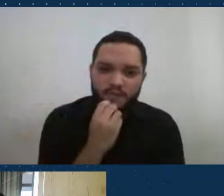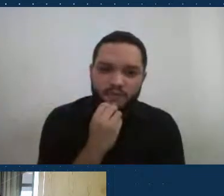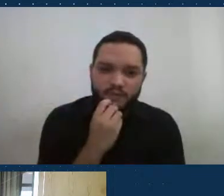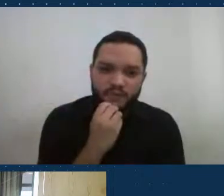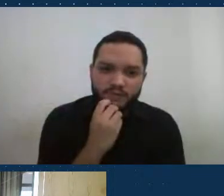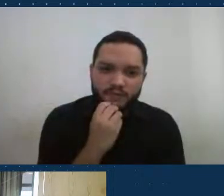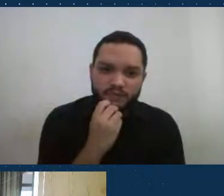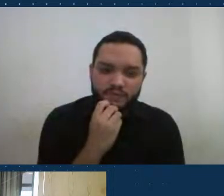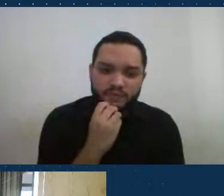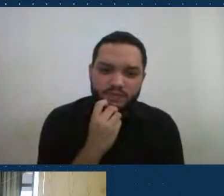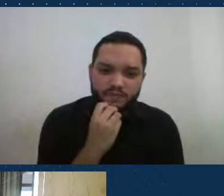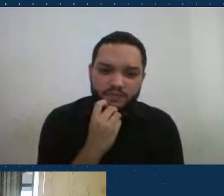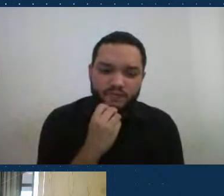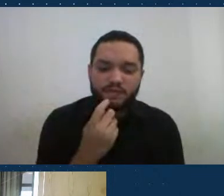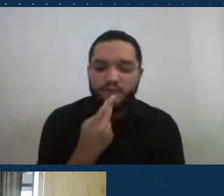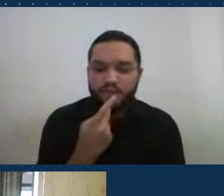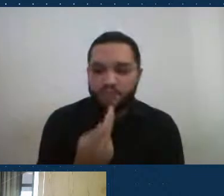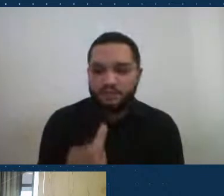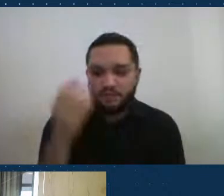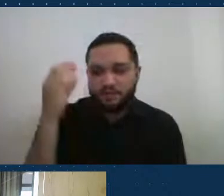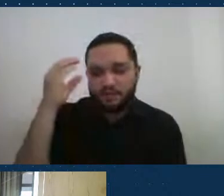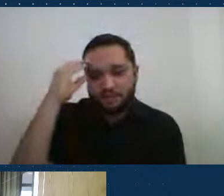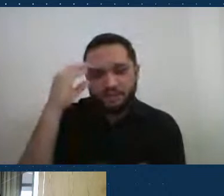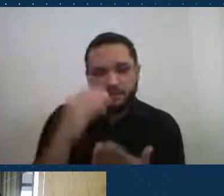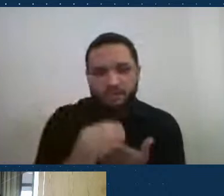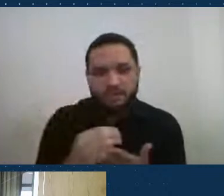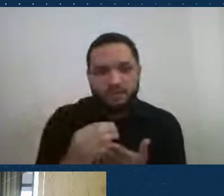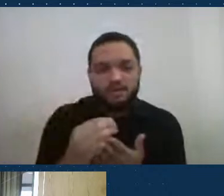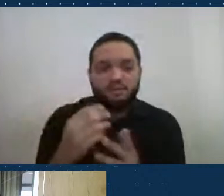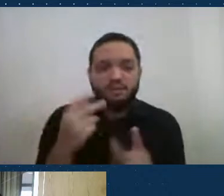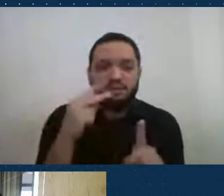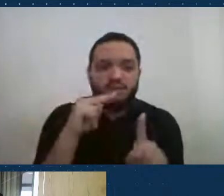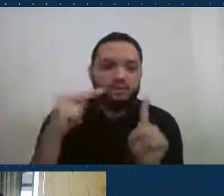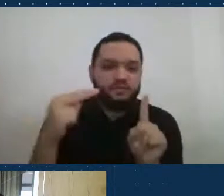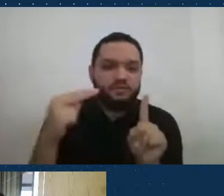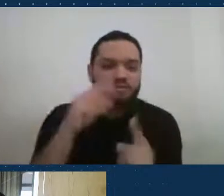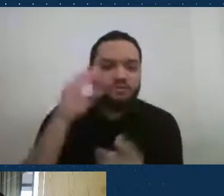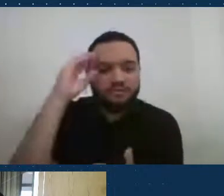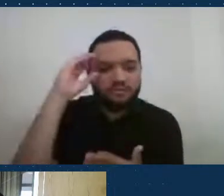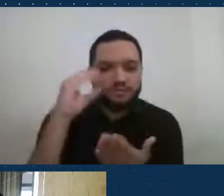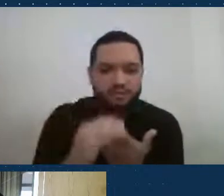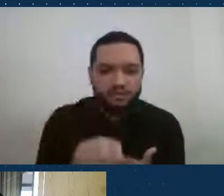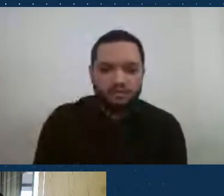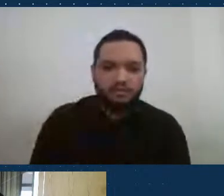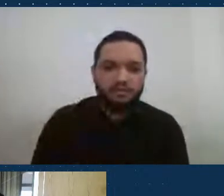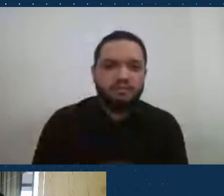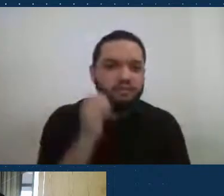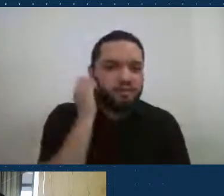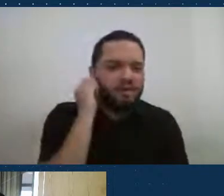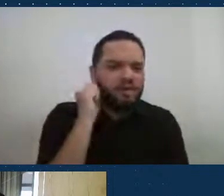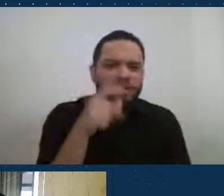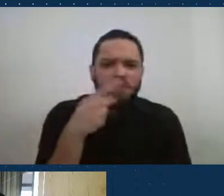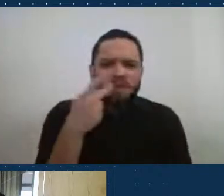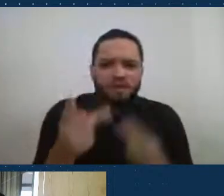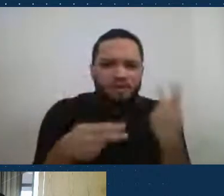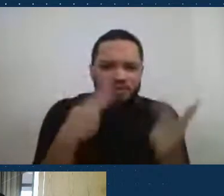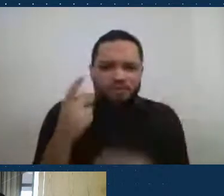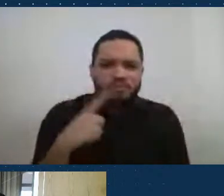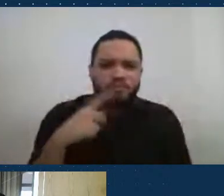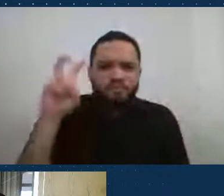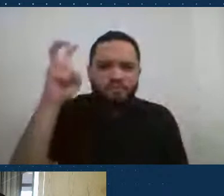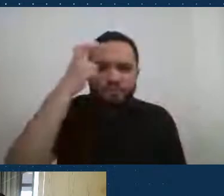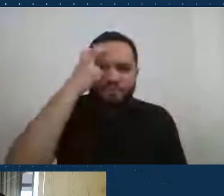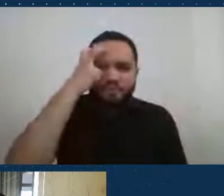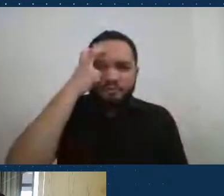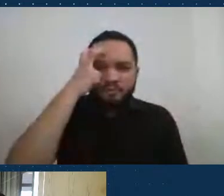eu já estou aqui vendo uma outra perspectiva, que vocês estão falando bastante das teses, é porque tem uma cultura de dizer assim,